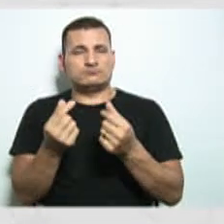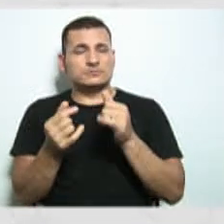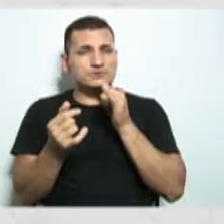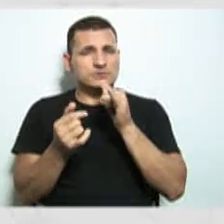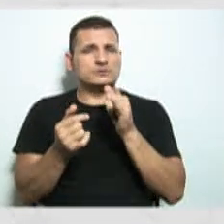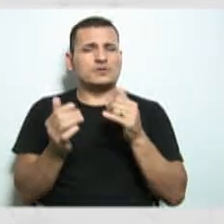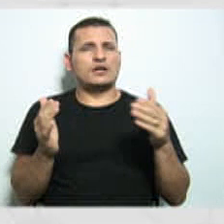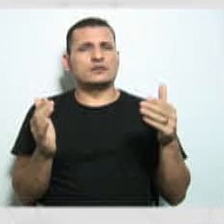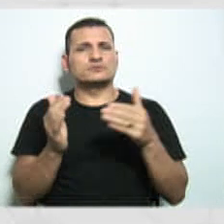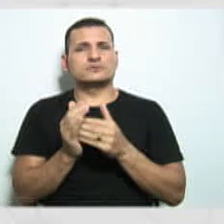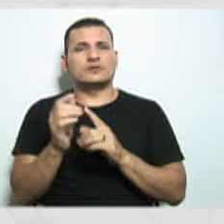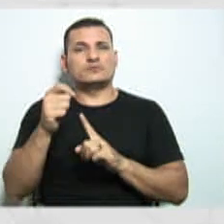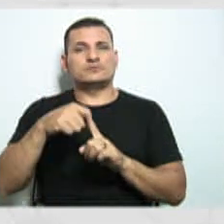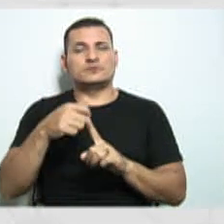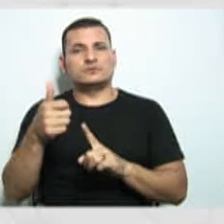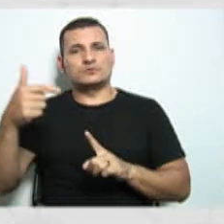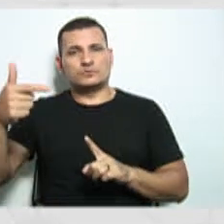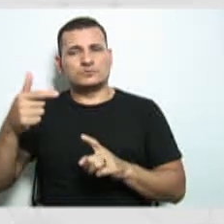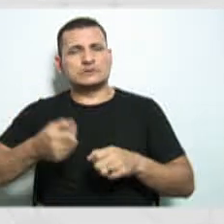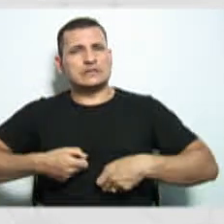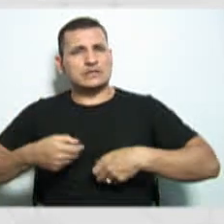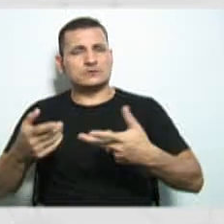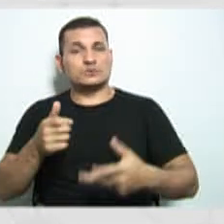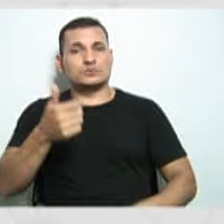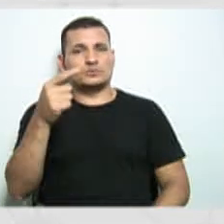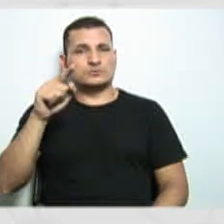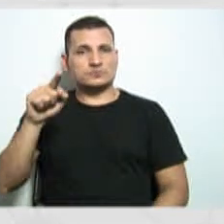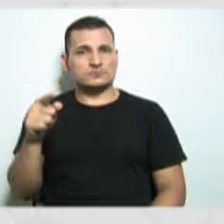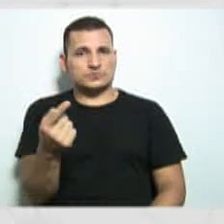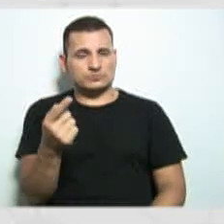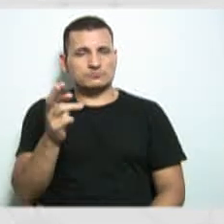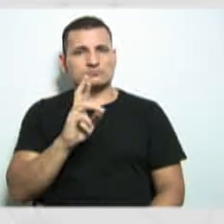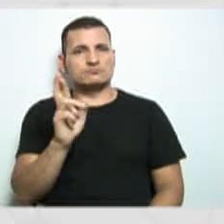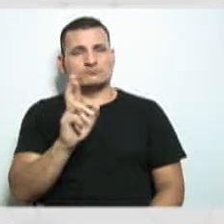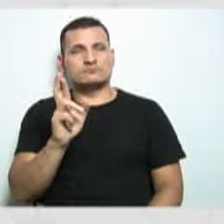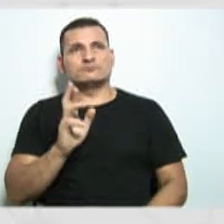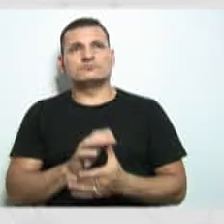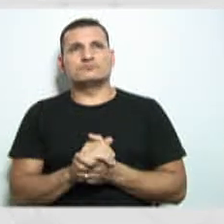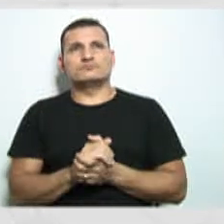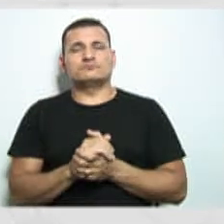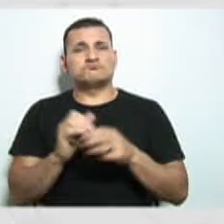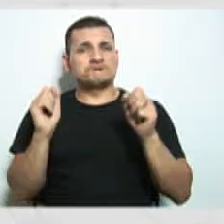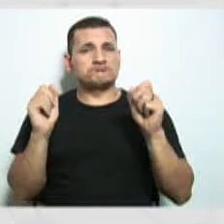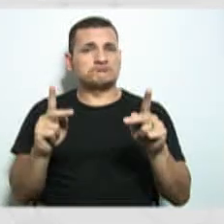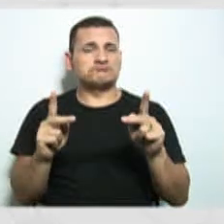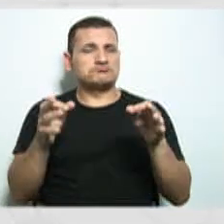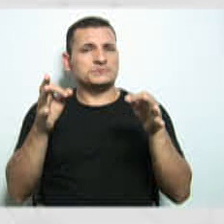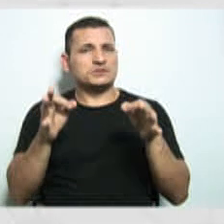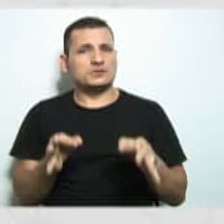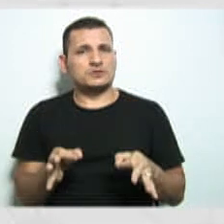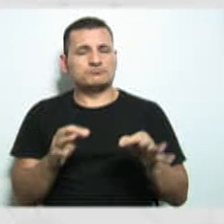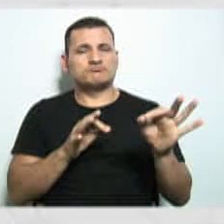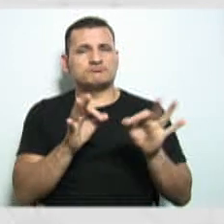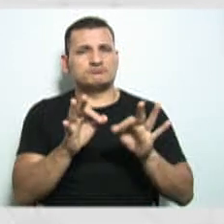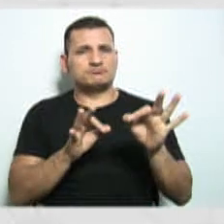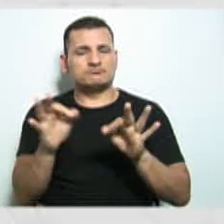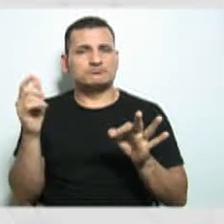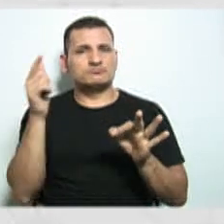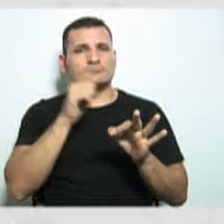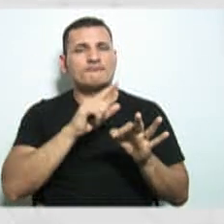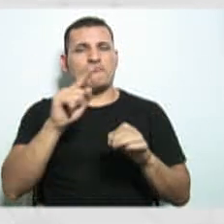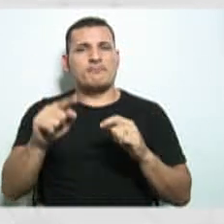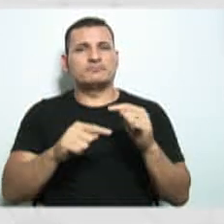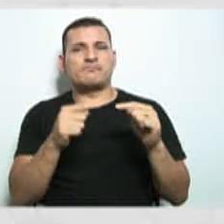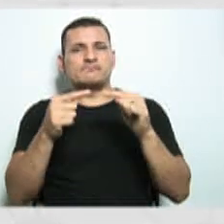no final dos 12 meses e tivesse gastado R$12.000, eu estava o quê? ok, né? Tinha conseguido alcançar o